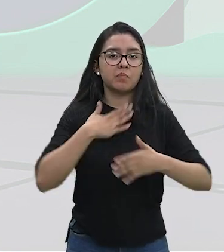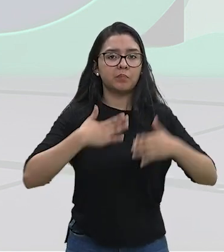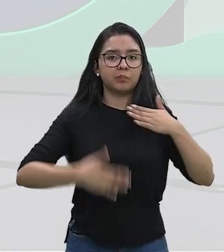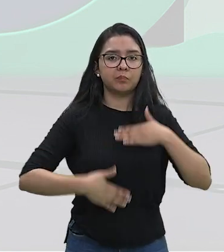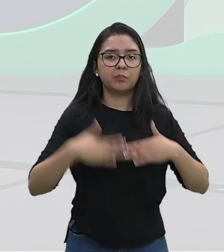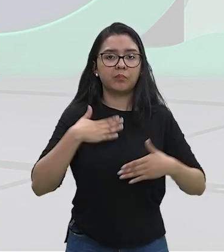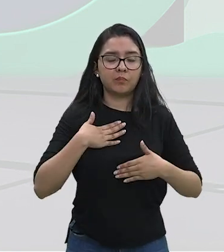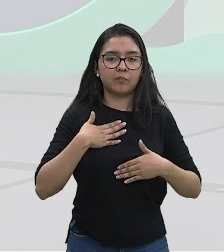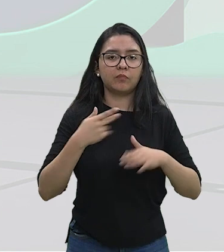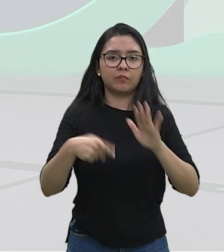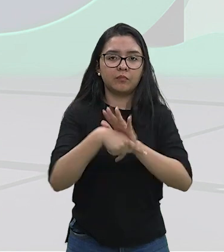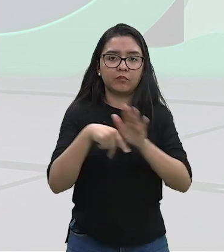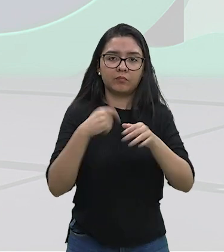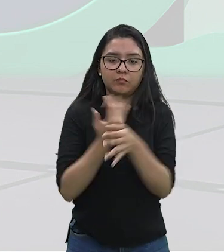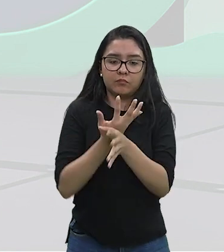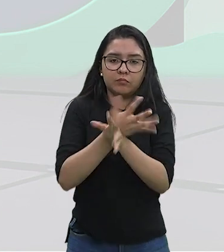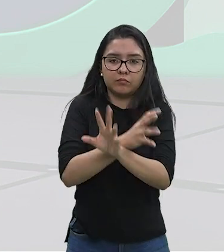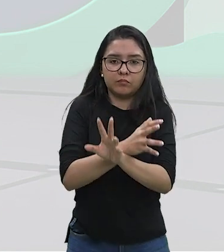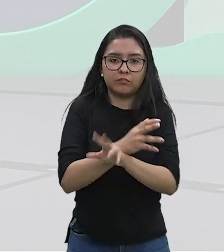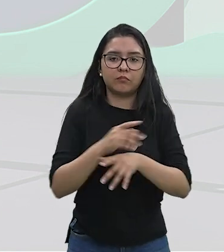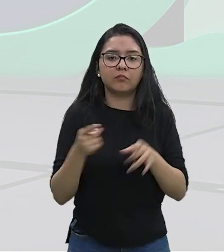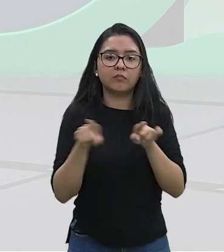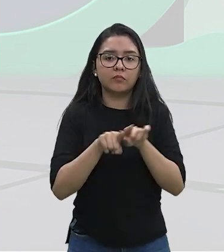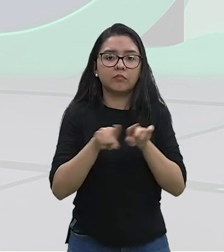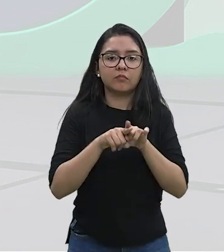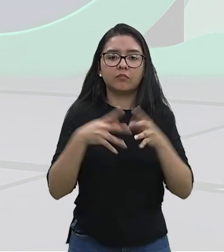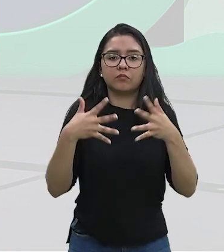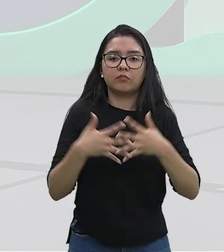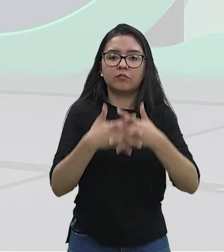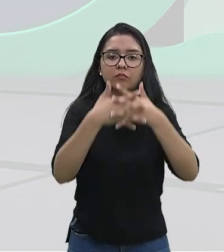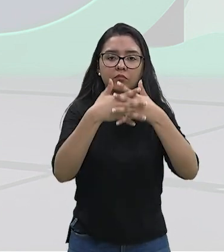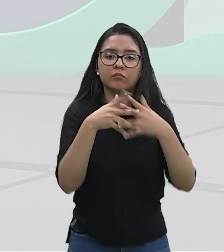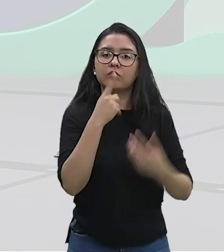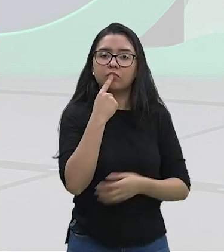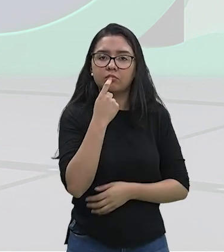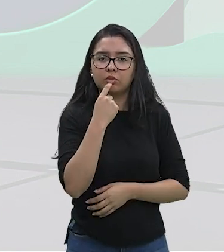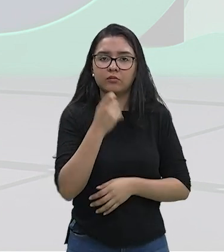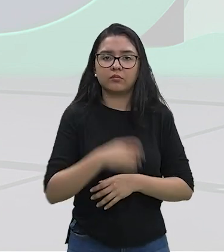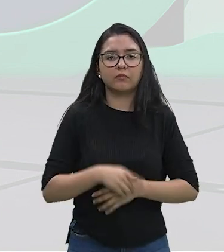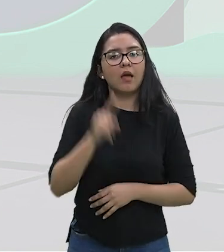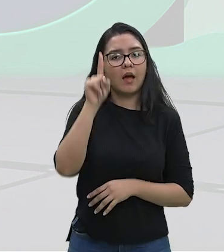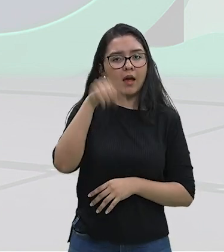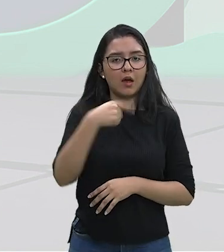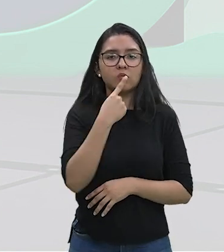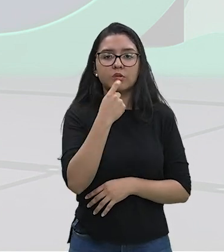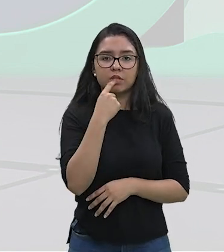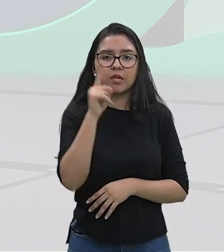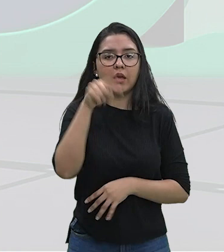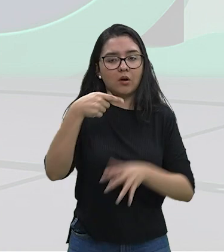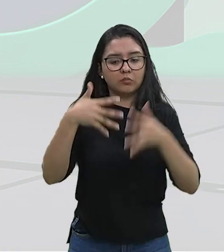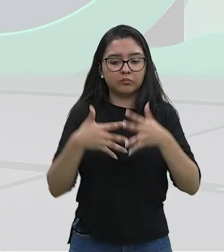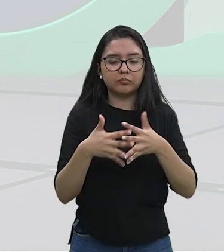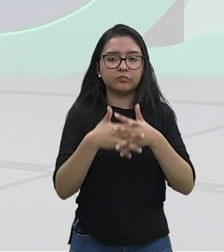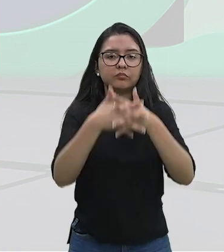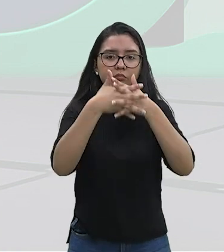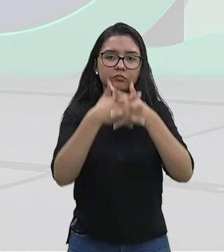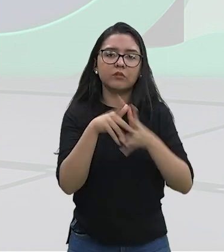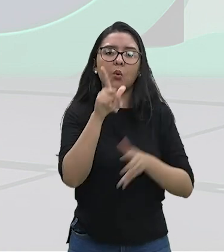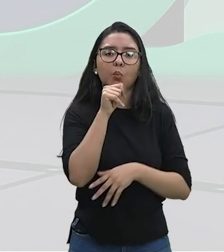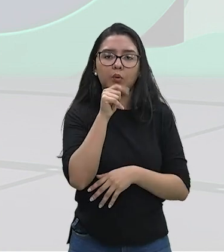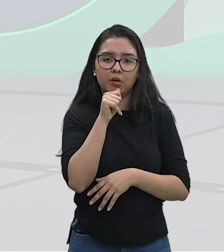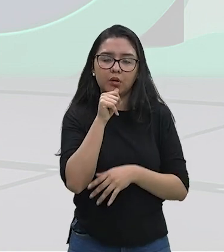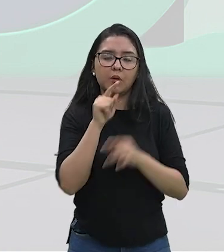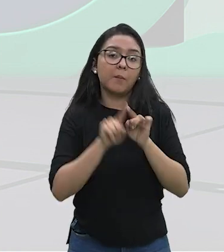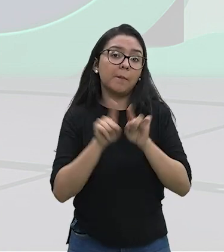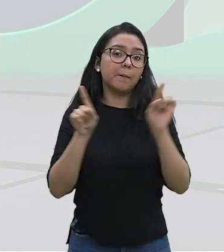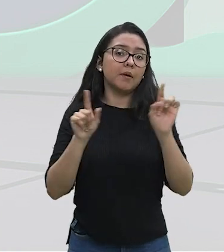o esqueleto humano. Temos ainda o tecido sanguíneo. Sim, o sangue é um tecido, apesar dele ser um fluido, né, um líquido,